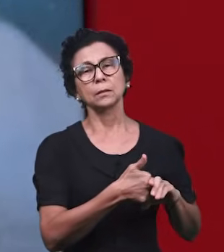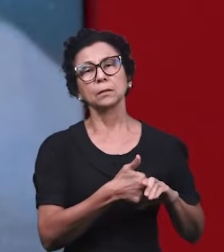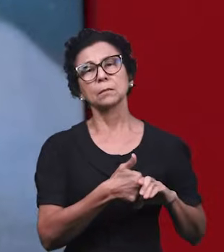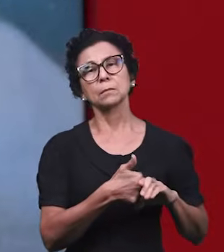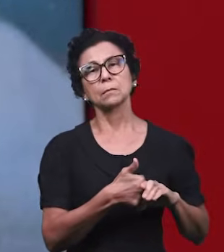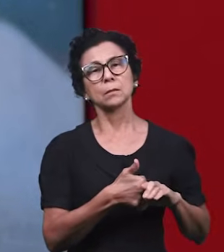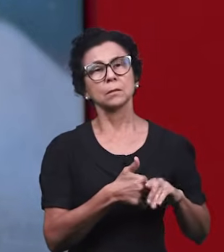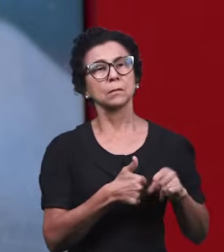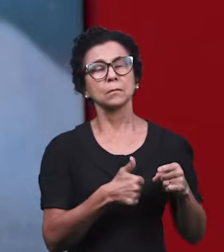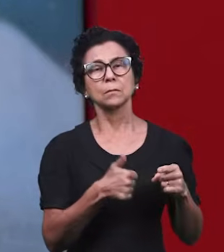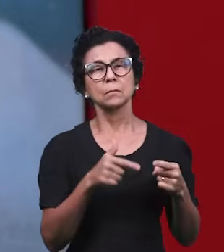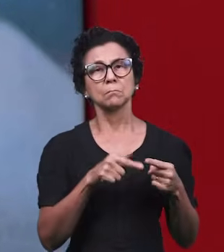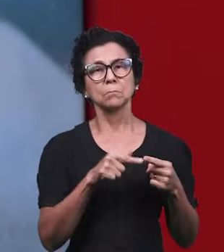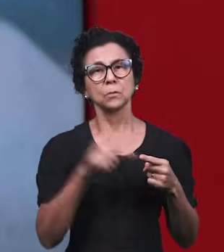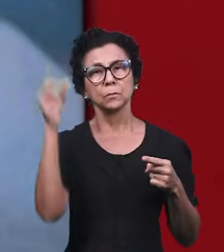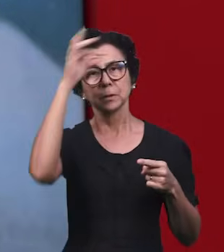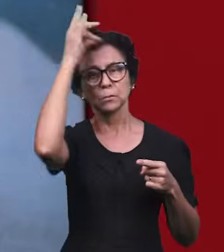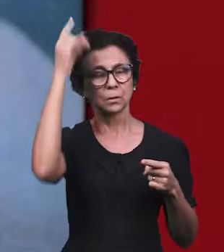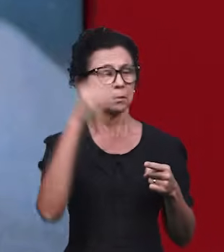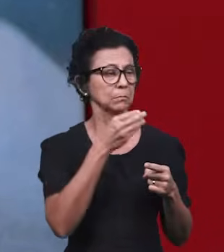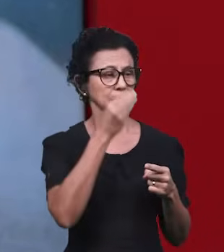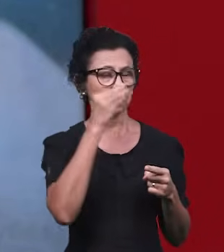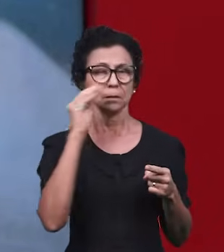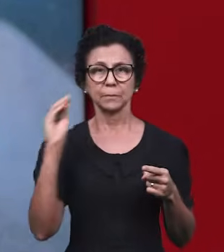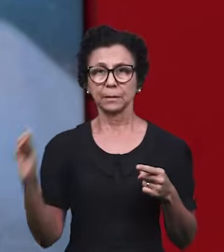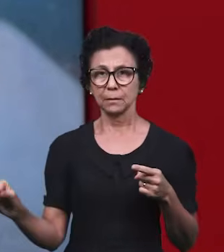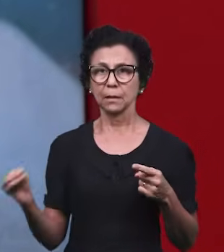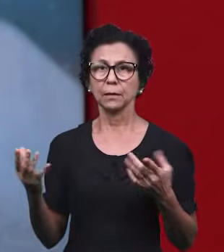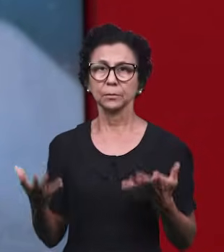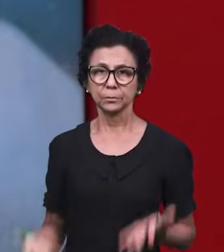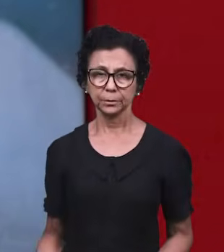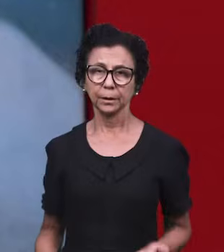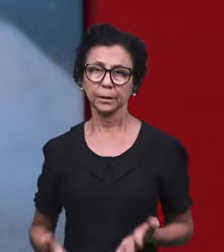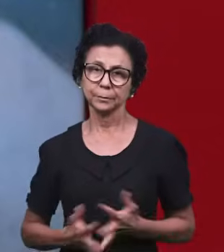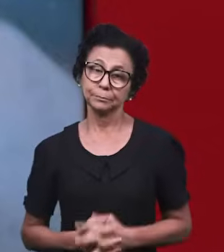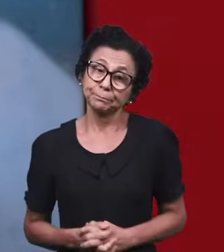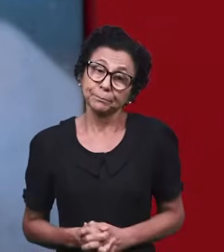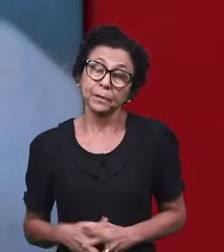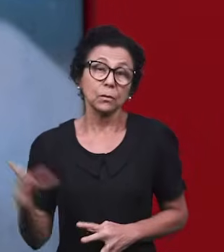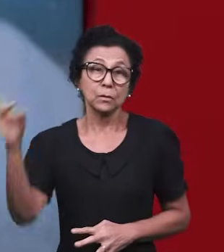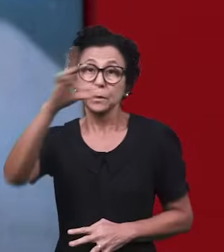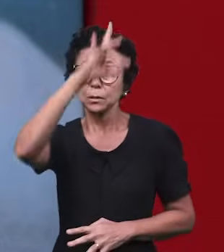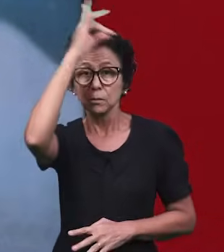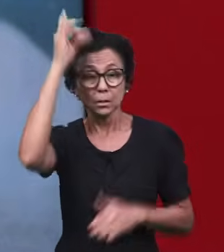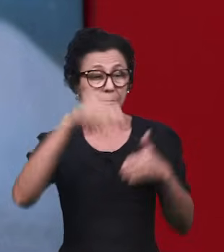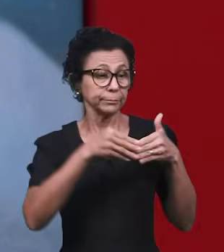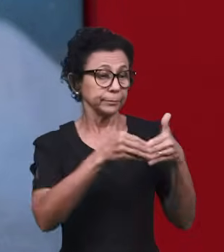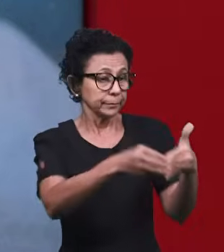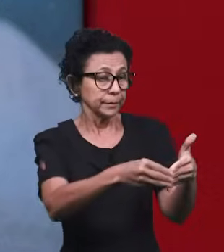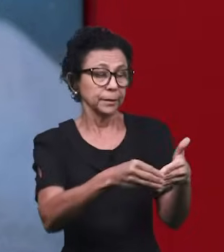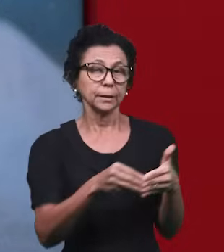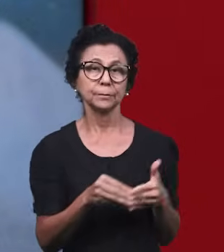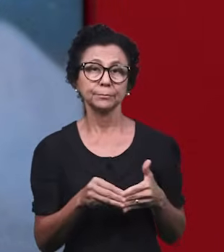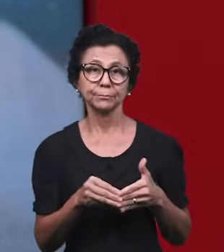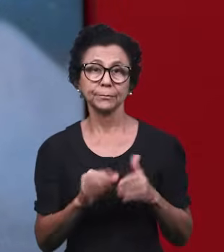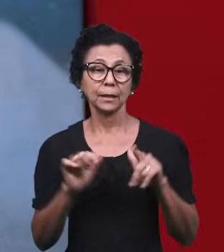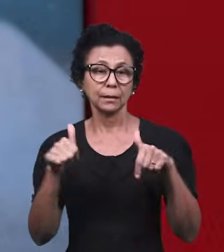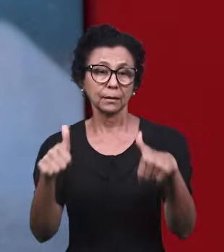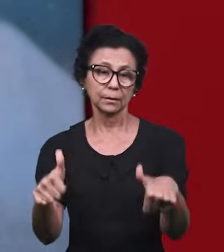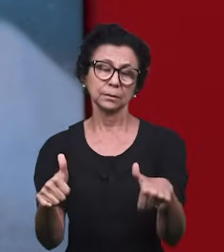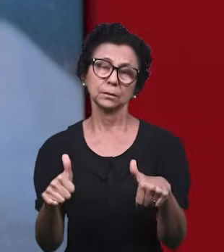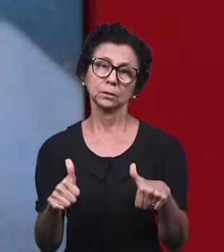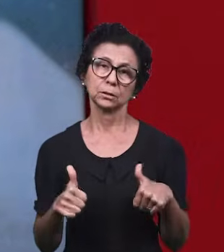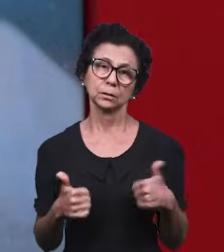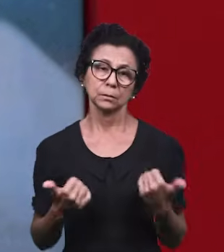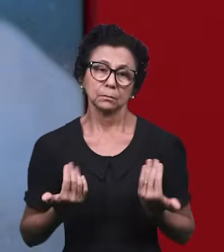porque toda a direção da igreja fiel seria dada pela operação do Espírito Santo. Então essas foram